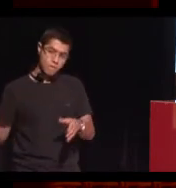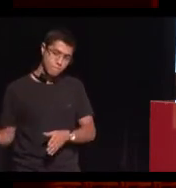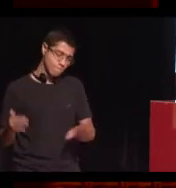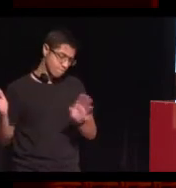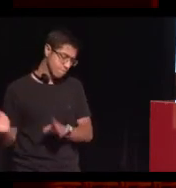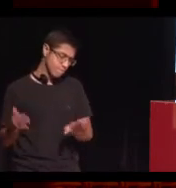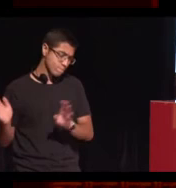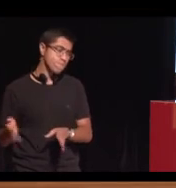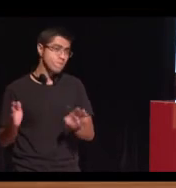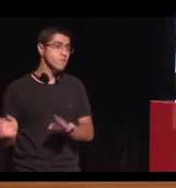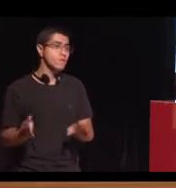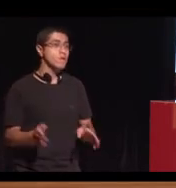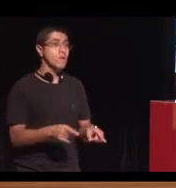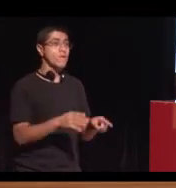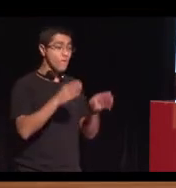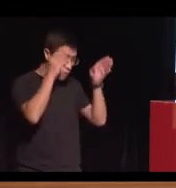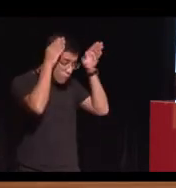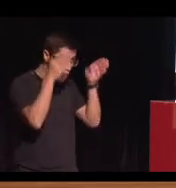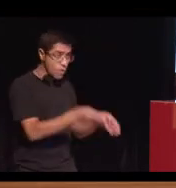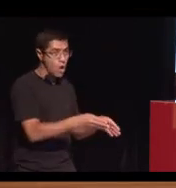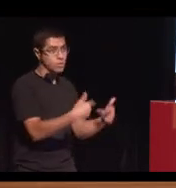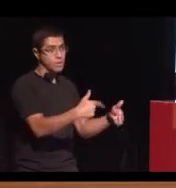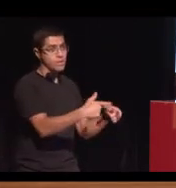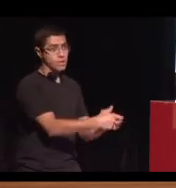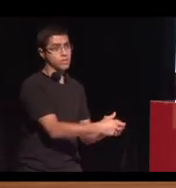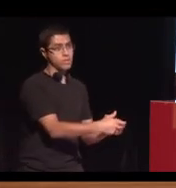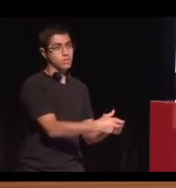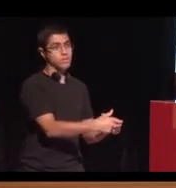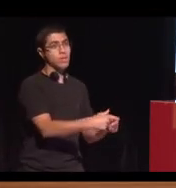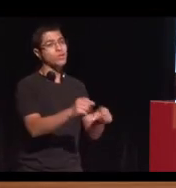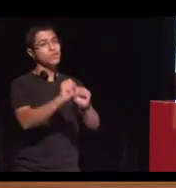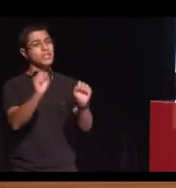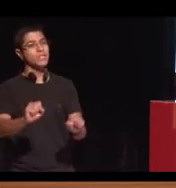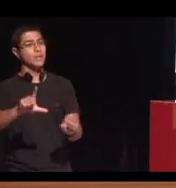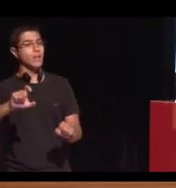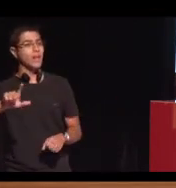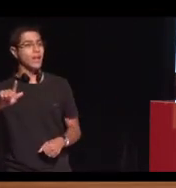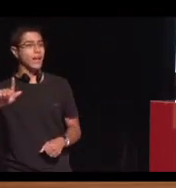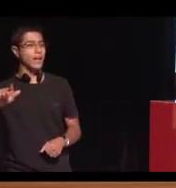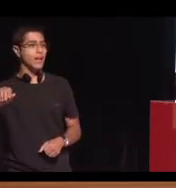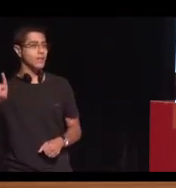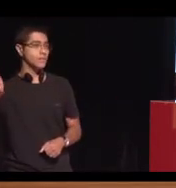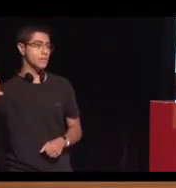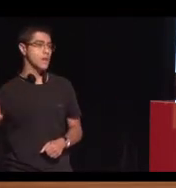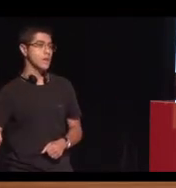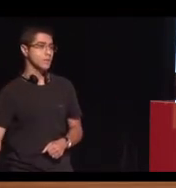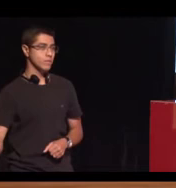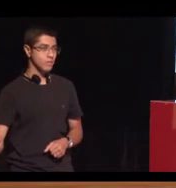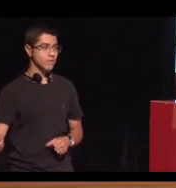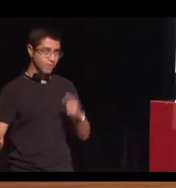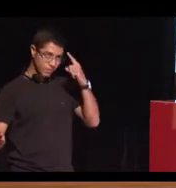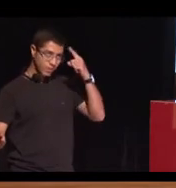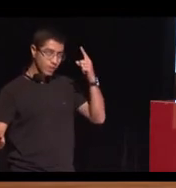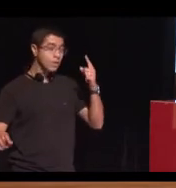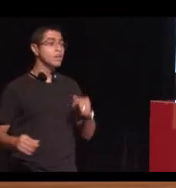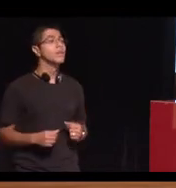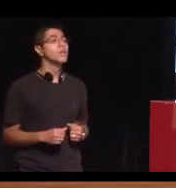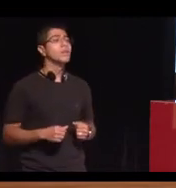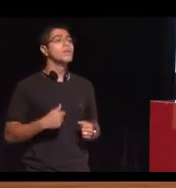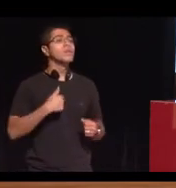na aplicação legada. Só um adendo assim de negócio, esse fluxo também era de negócio, né? Então a